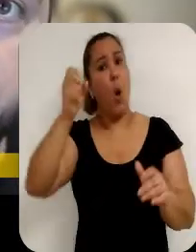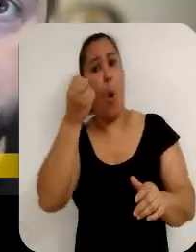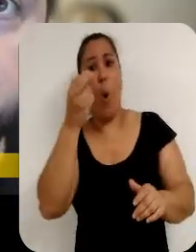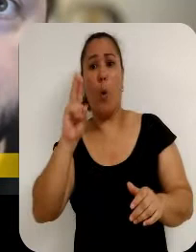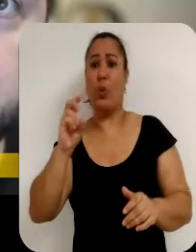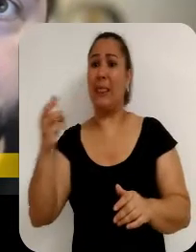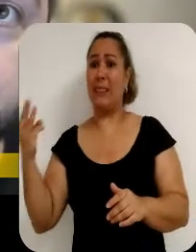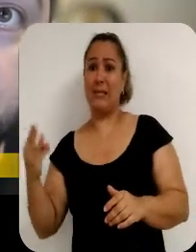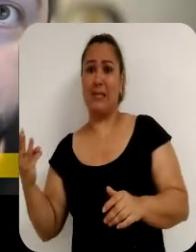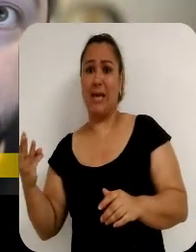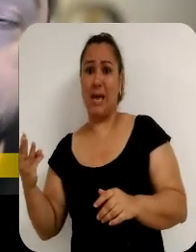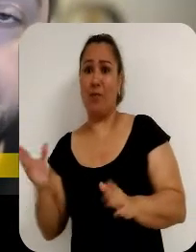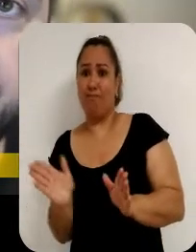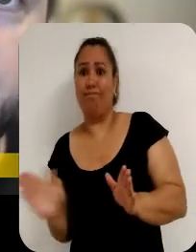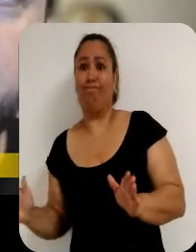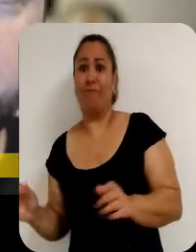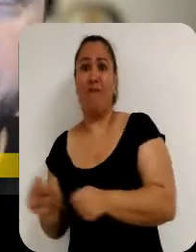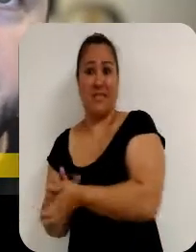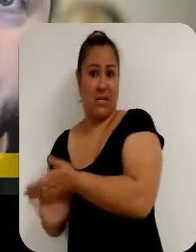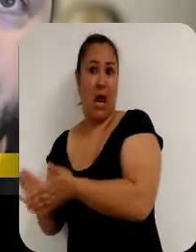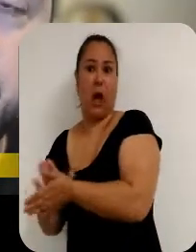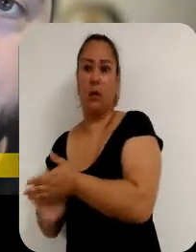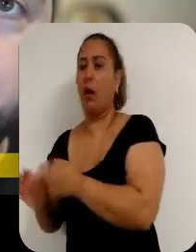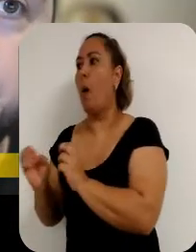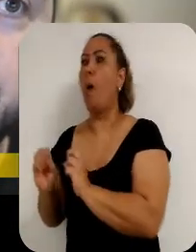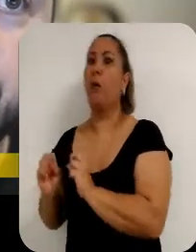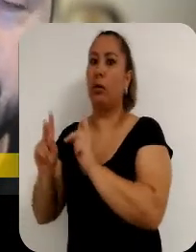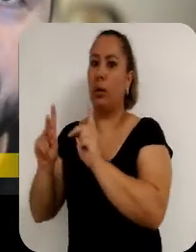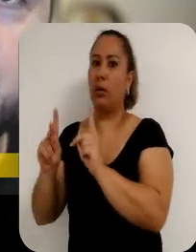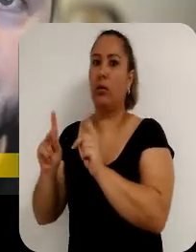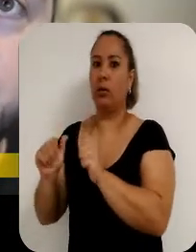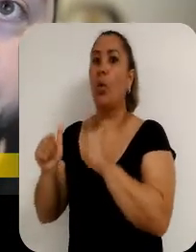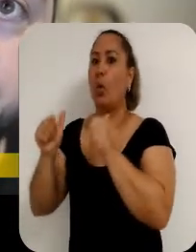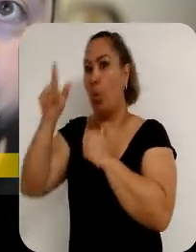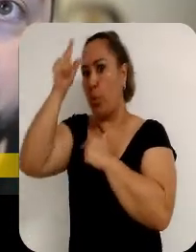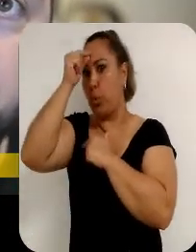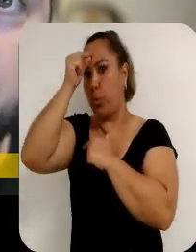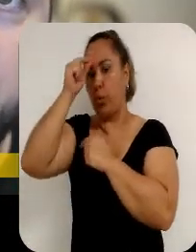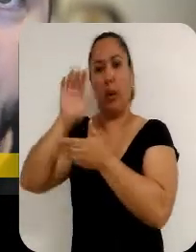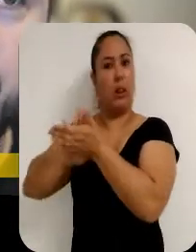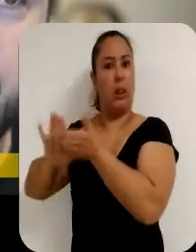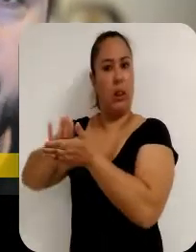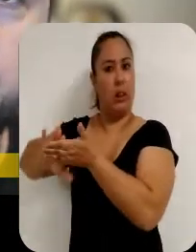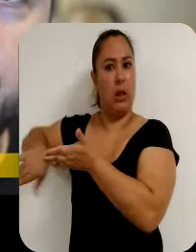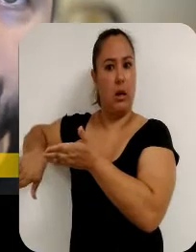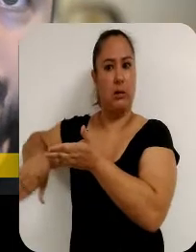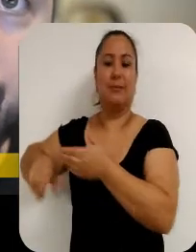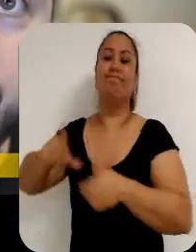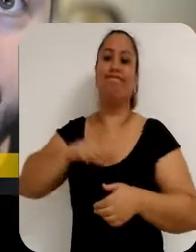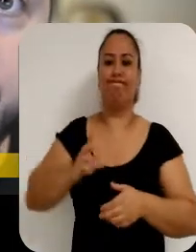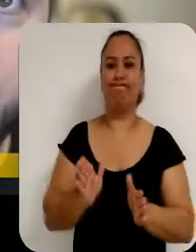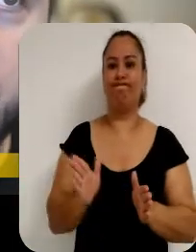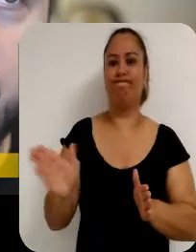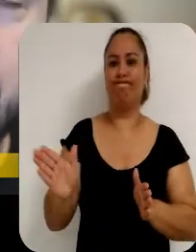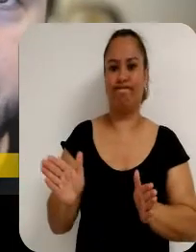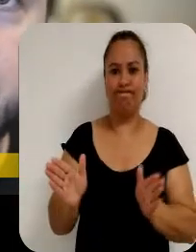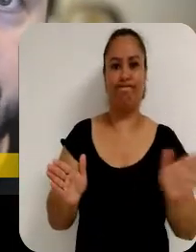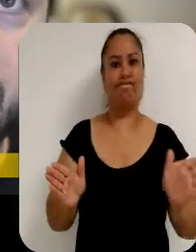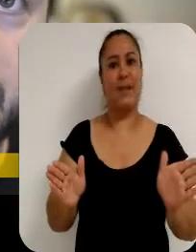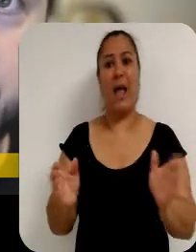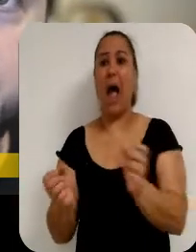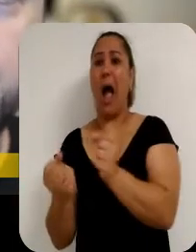e todos os países estão evitando ele. Mas a gente tem um cenário de mitigação, em que a vida muda um pouco, em que